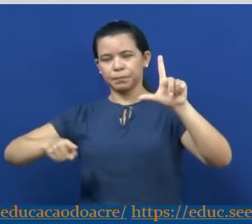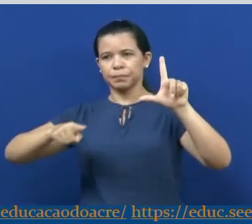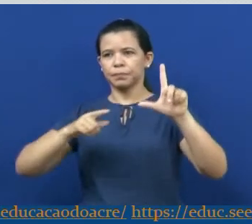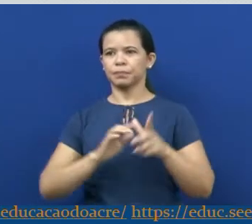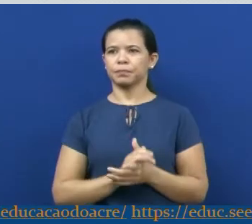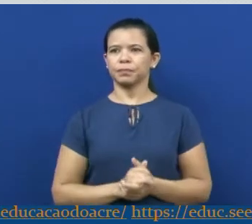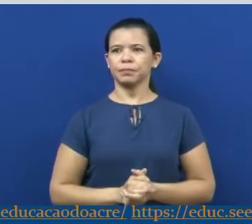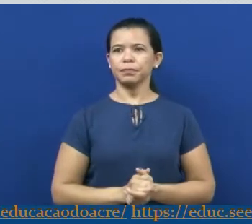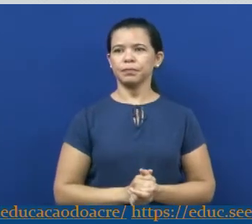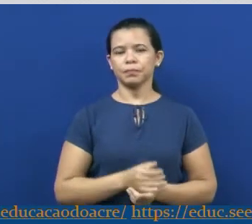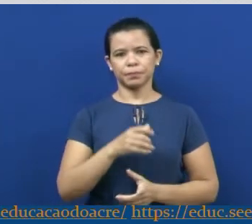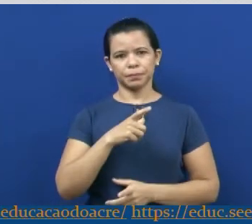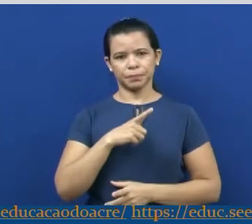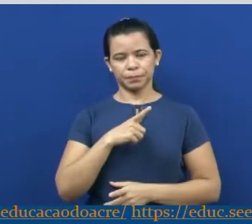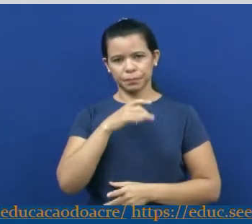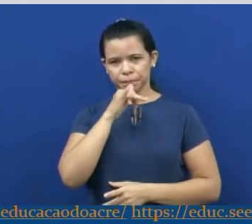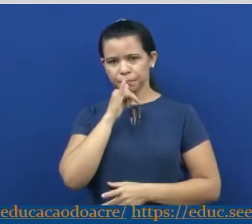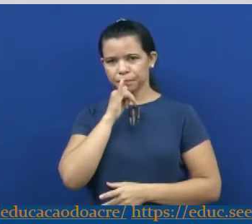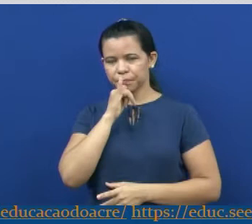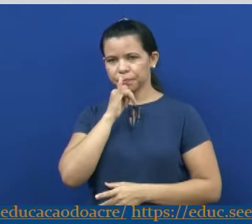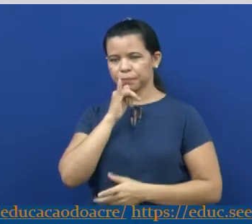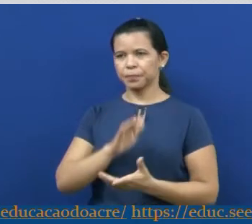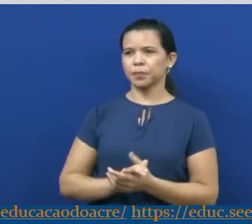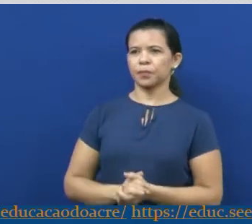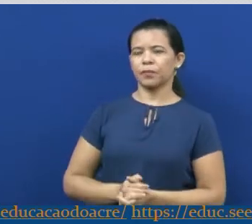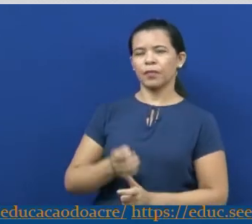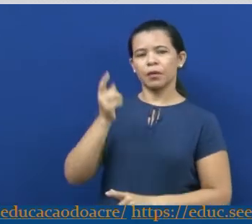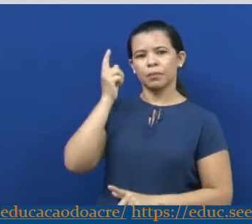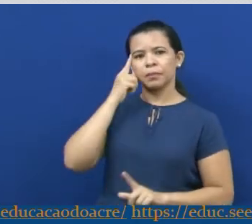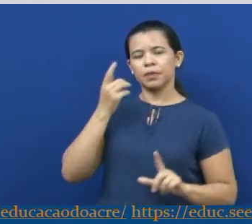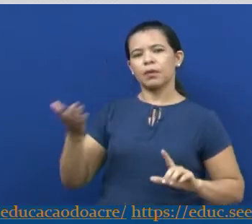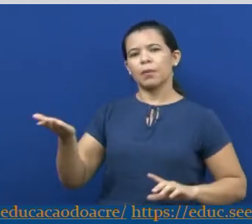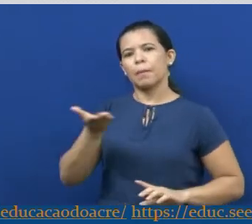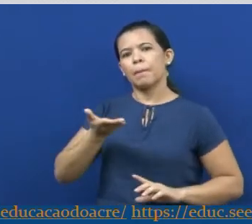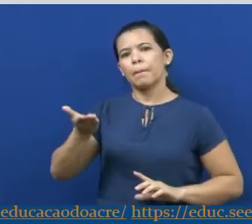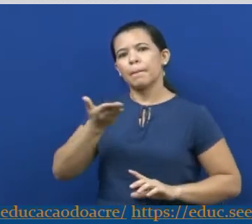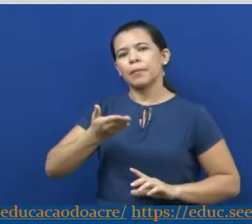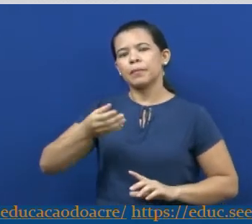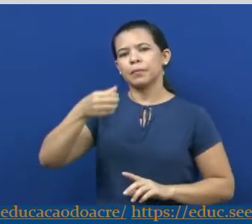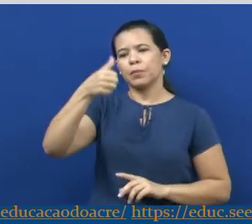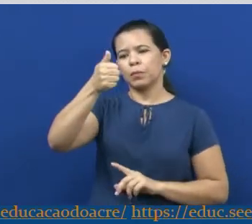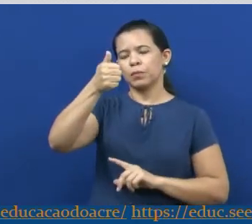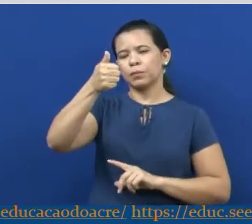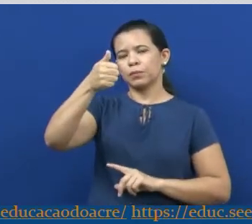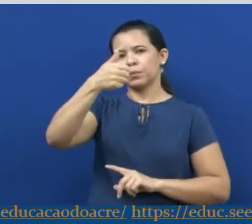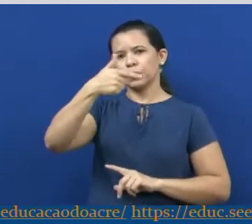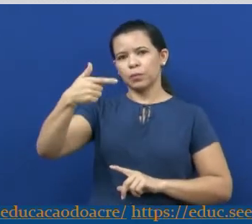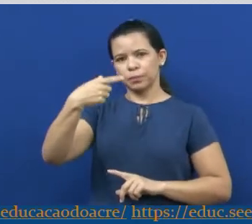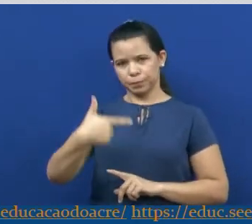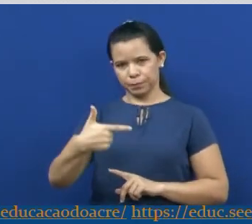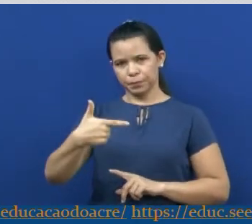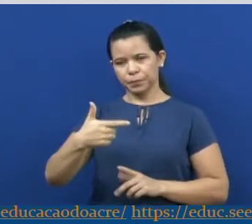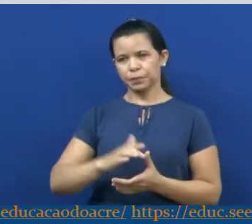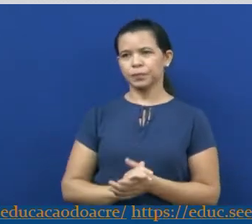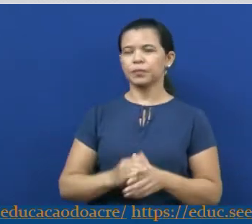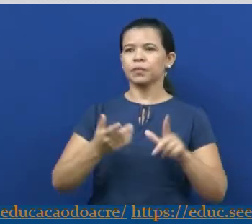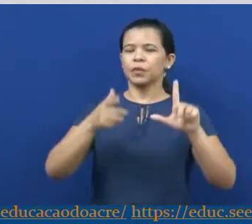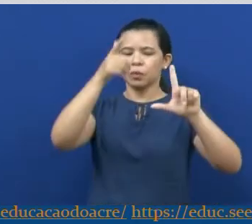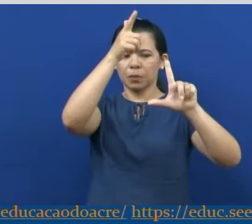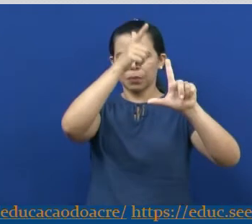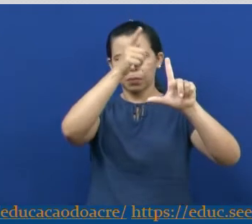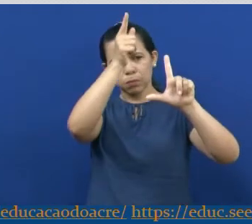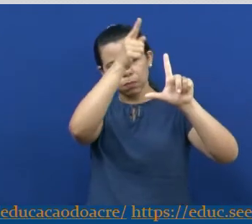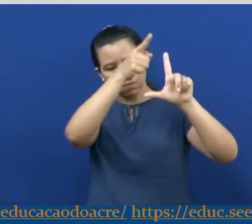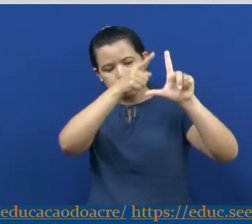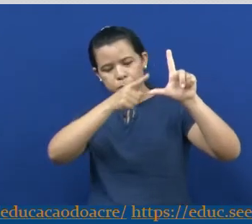Aí nós temos um exemplo. Vamos supor que a nossa base é igual a meio. Logo, o gráfico ele vai ser